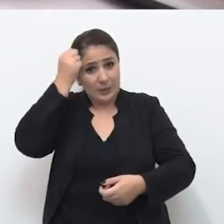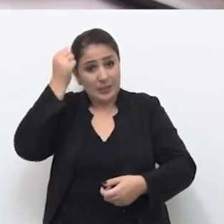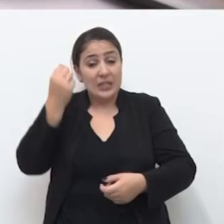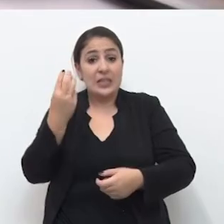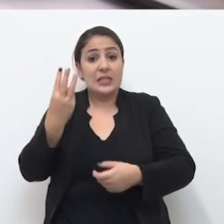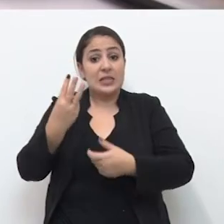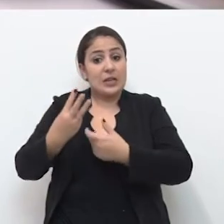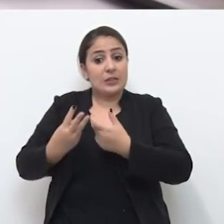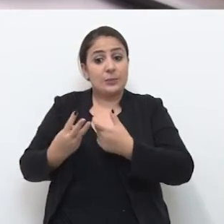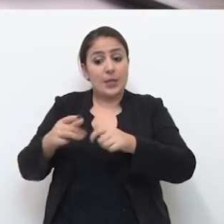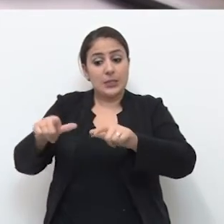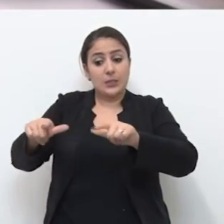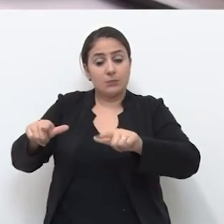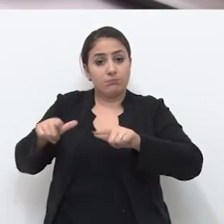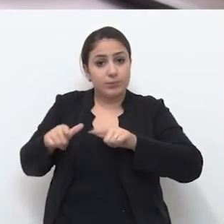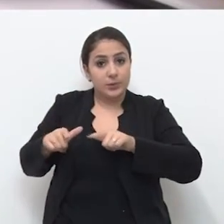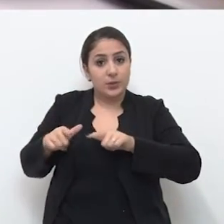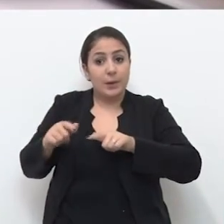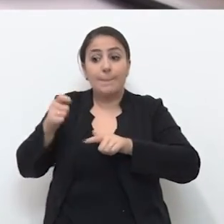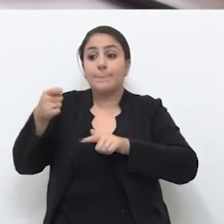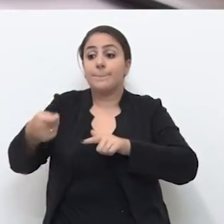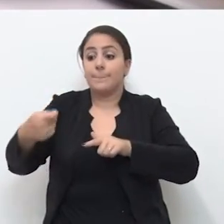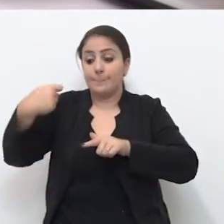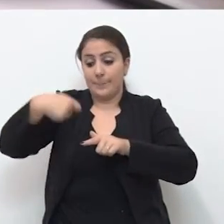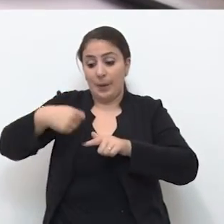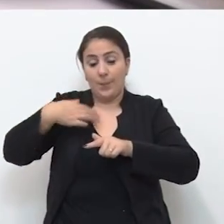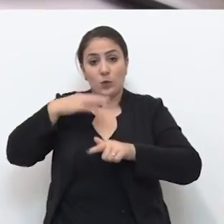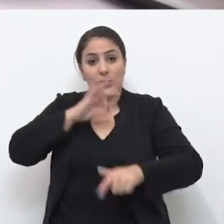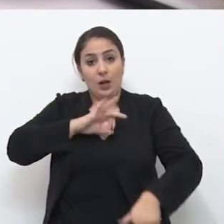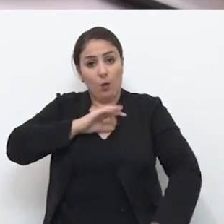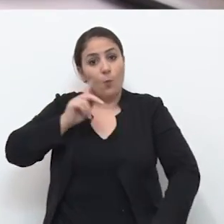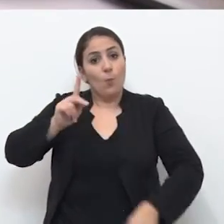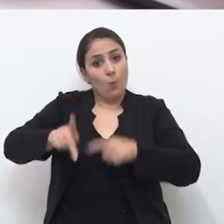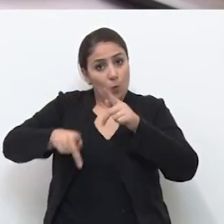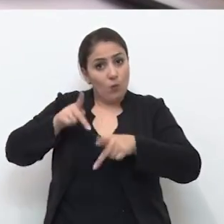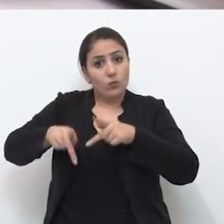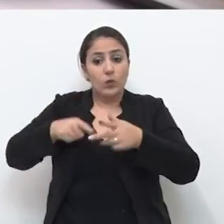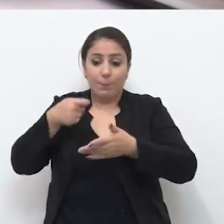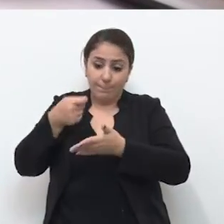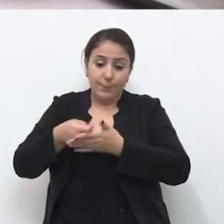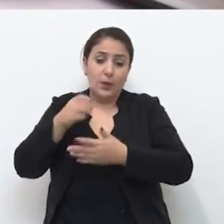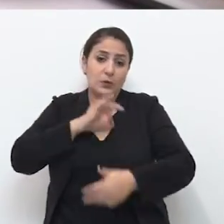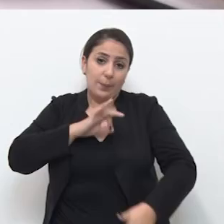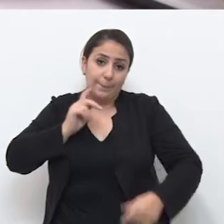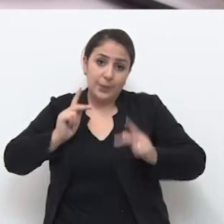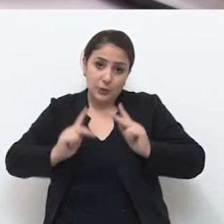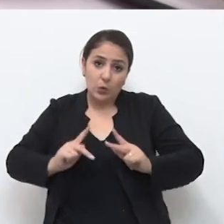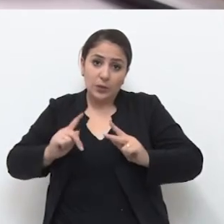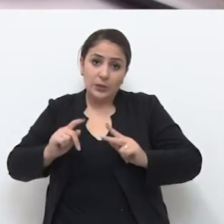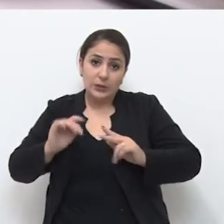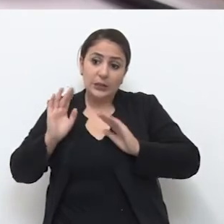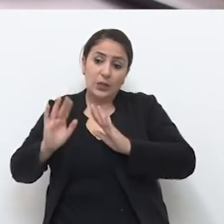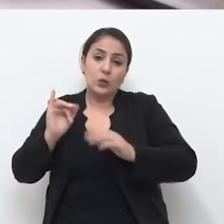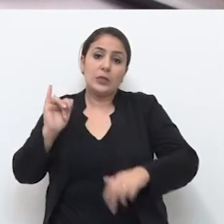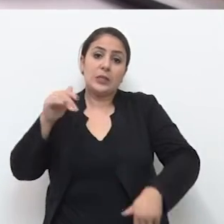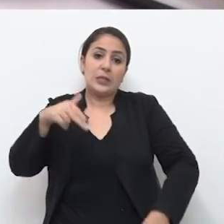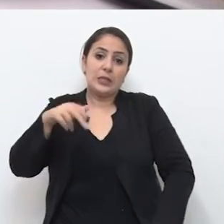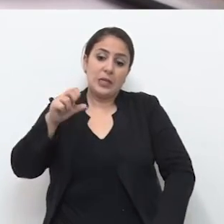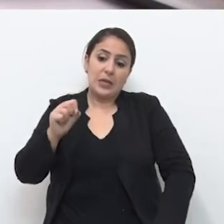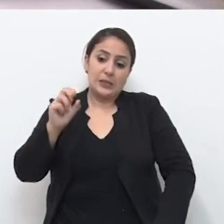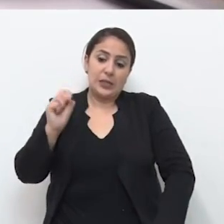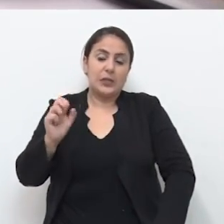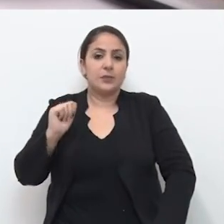e ficar 3 meses encostado, quem está pagando meu salário é o povo. É o povo que paga o salário de uma pessoa que está encostada no